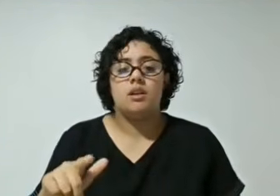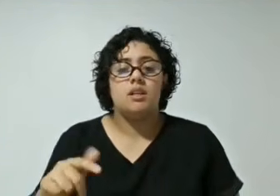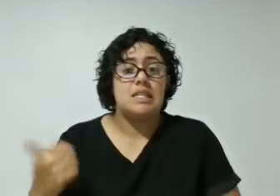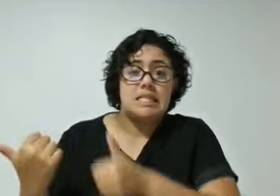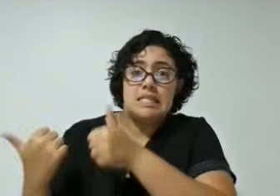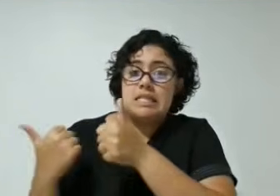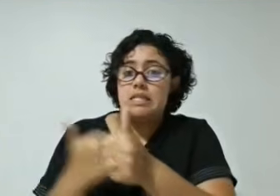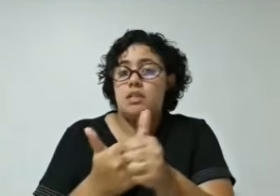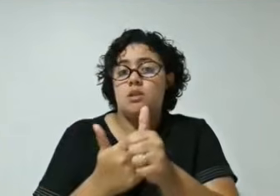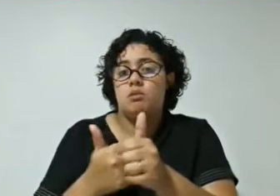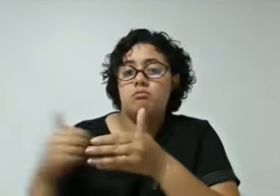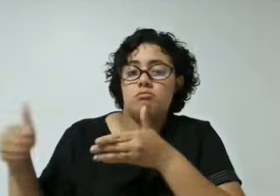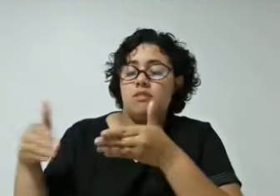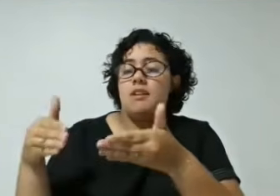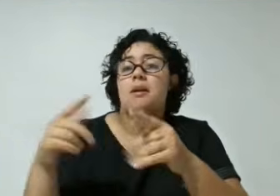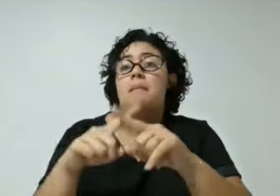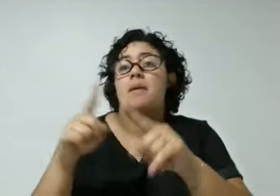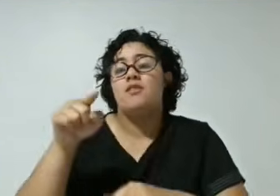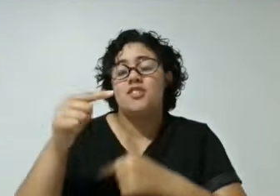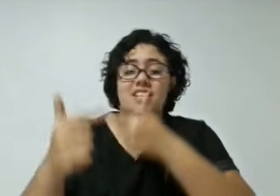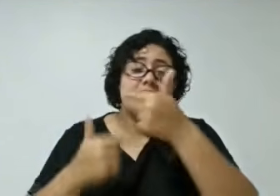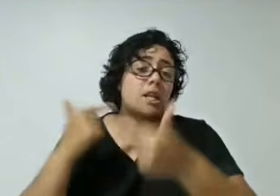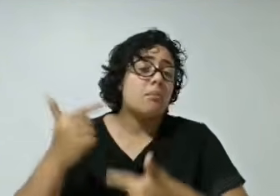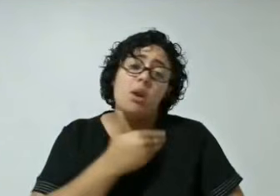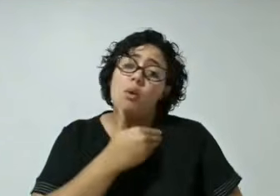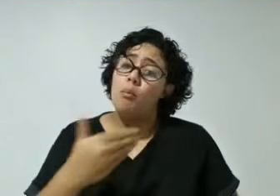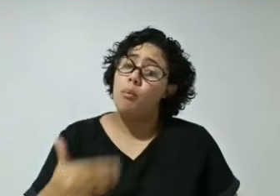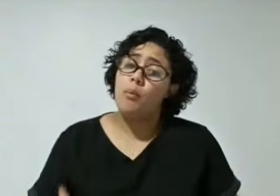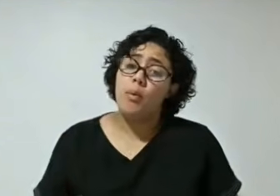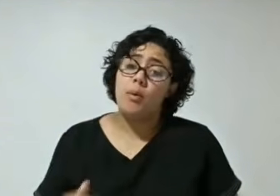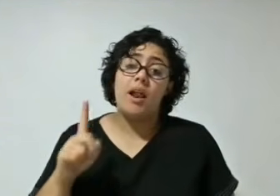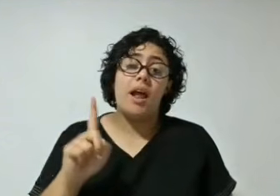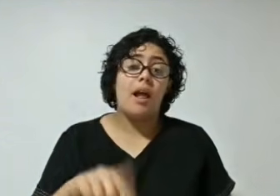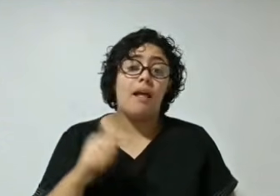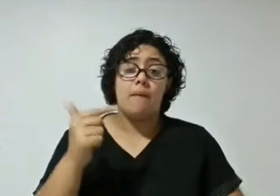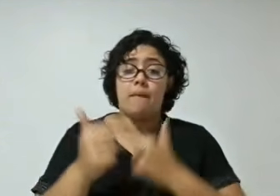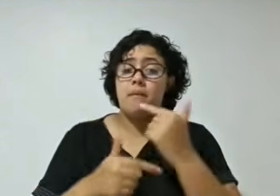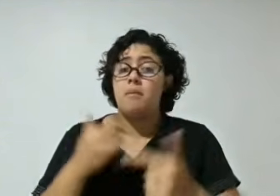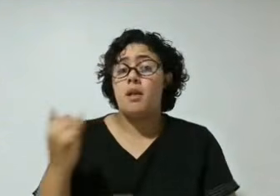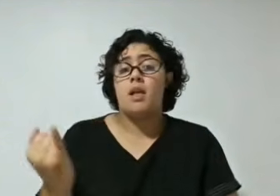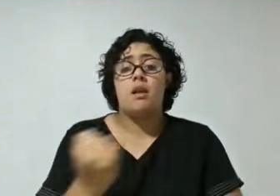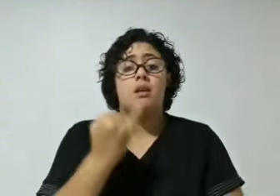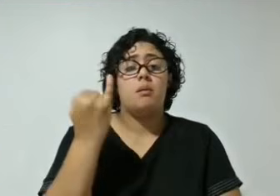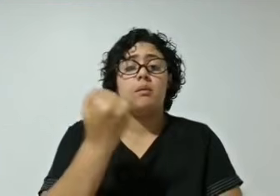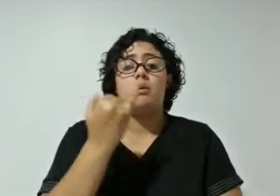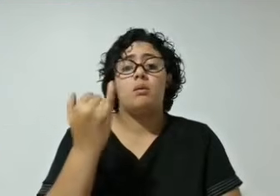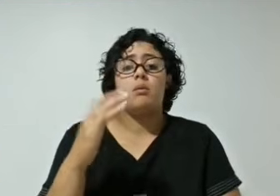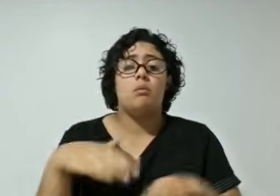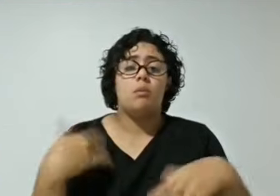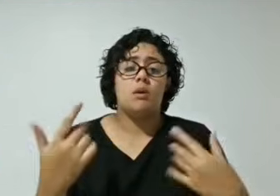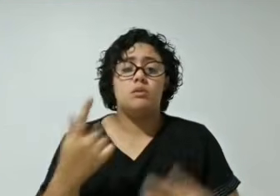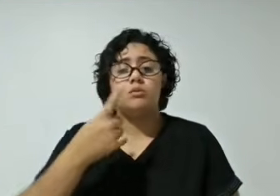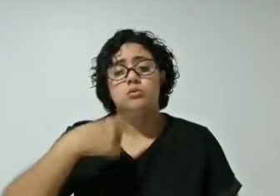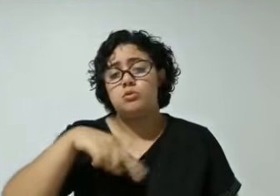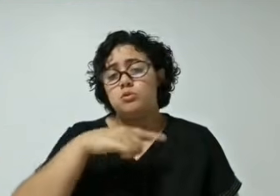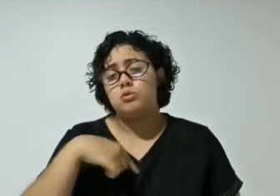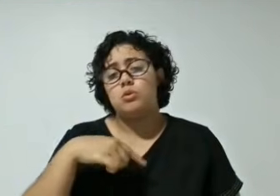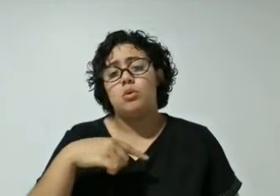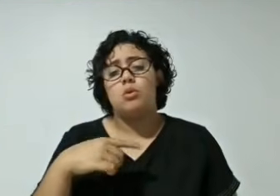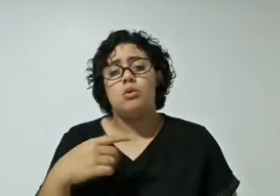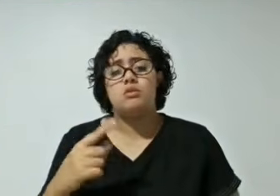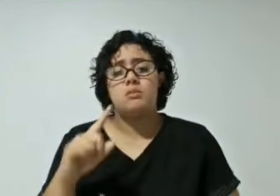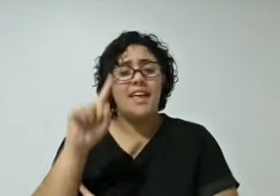numa função pública, né? E o trabalho de vocês é tão e qual importante quanto nós, né, servidores, ou ex-servidores,